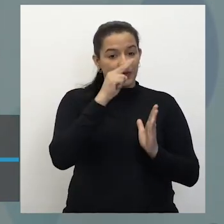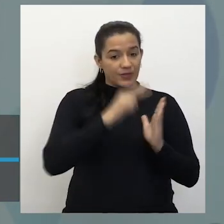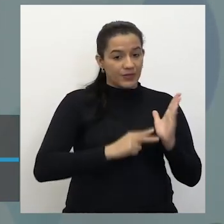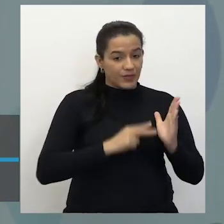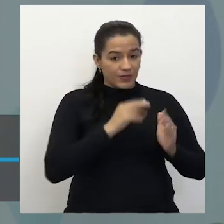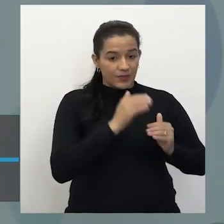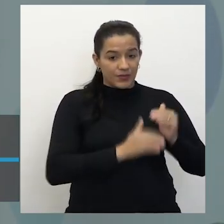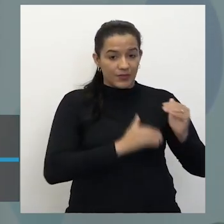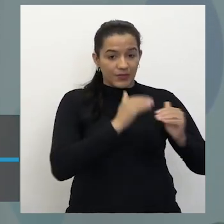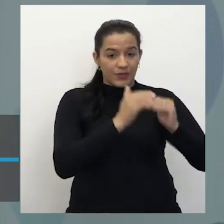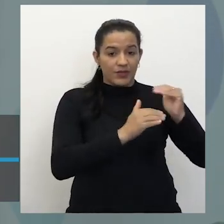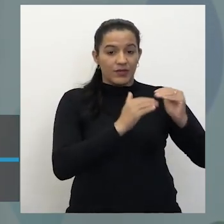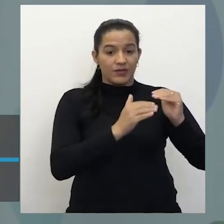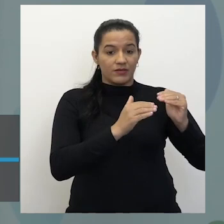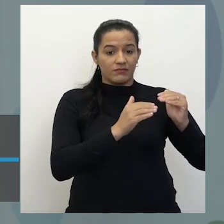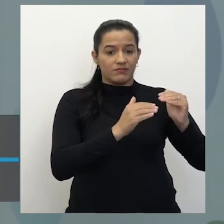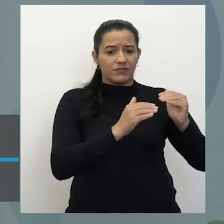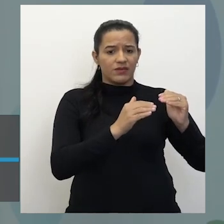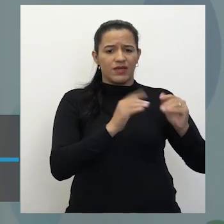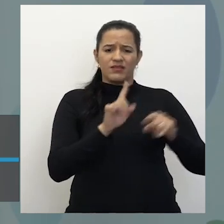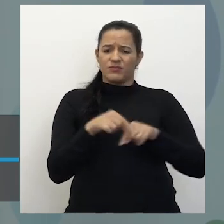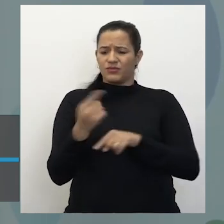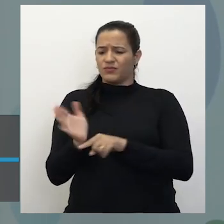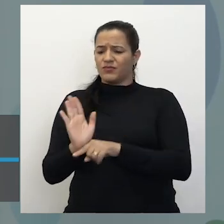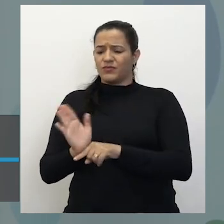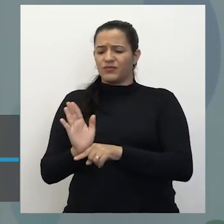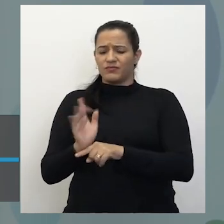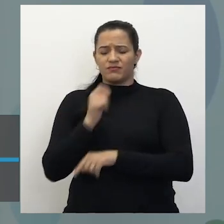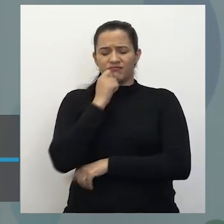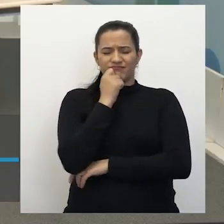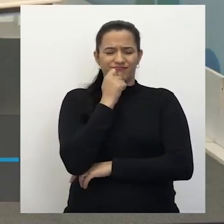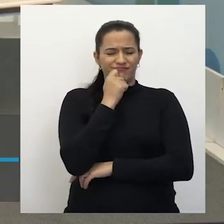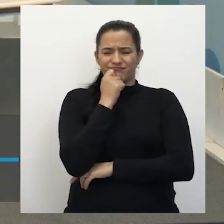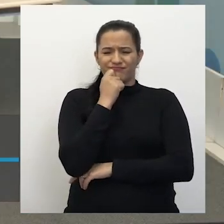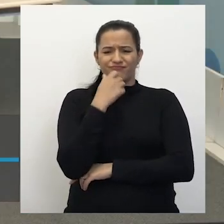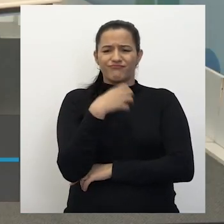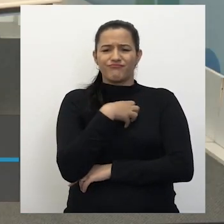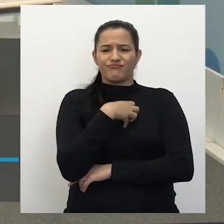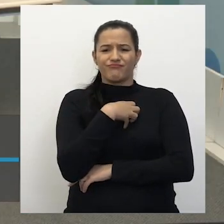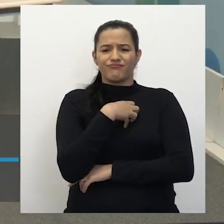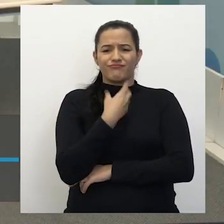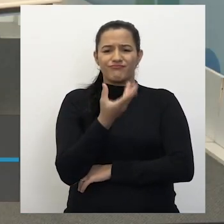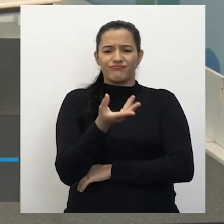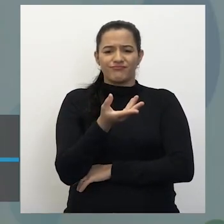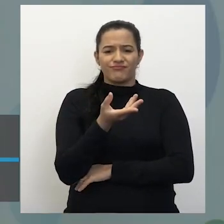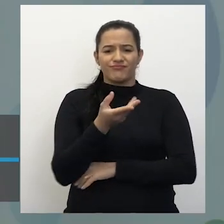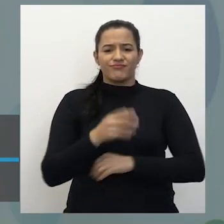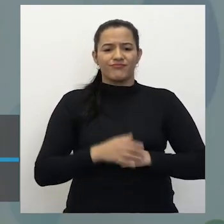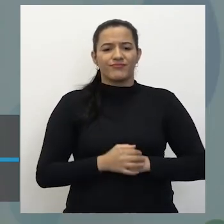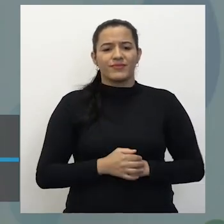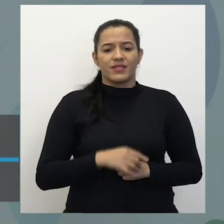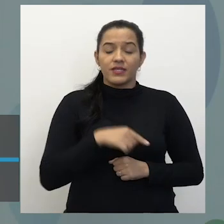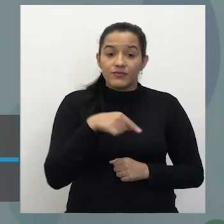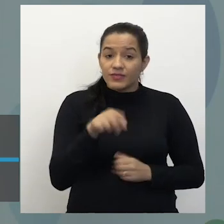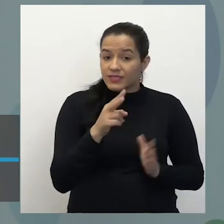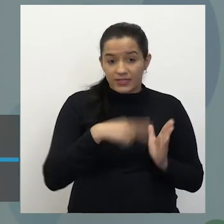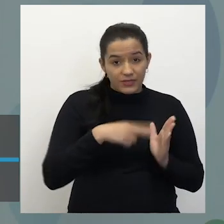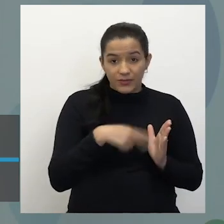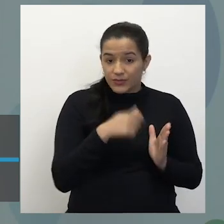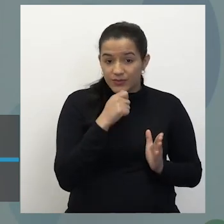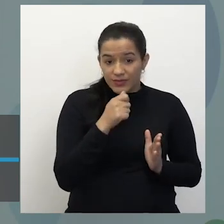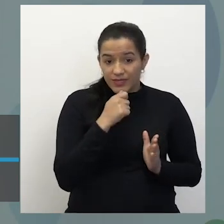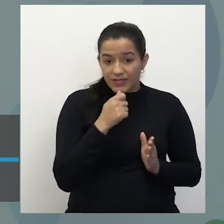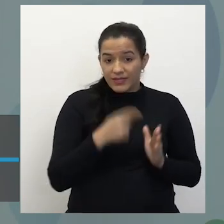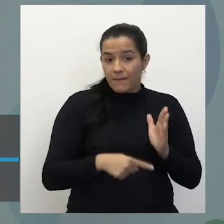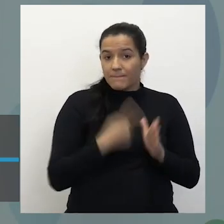levando e foi aquele choque. Aí eu parei para ver o filme depois, não. Não teve o mesmo choque? Porque Se você não leu, vá atrás, mas leia o livro